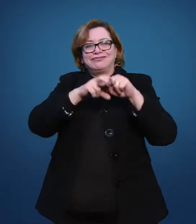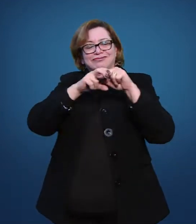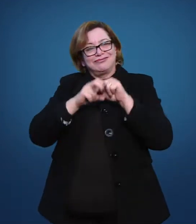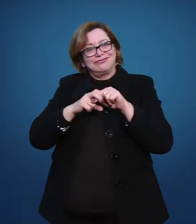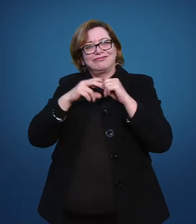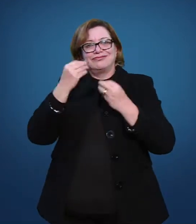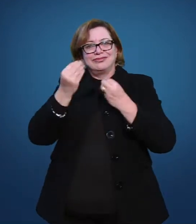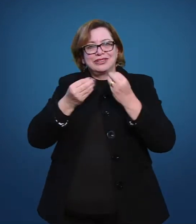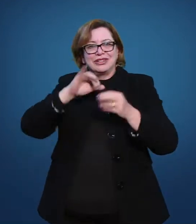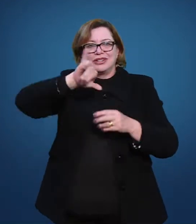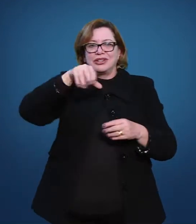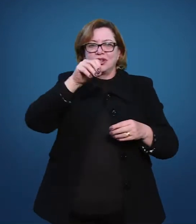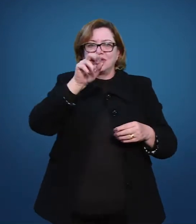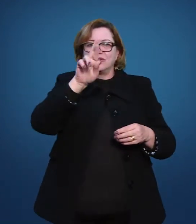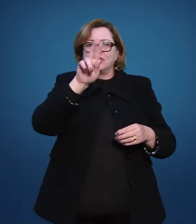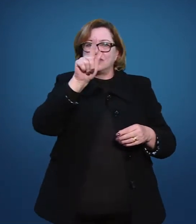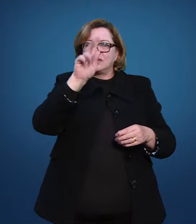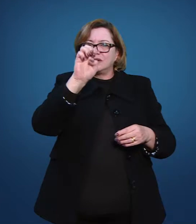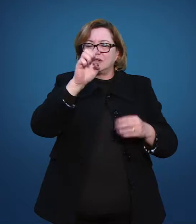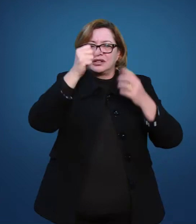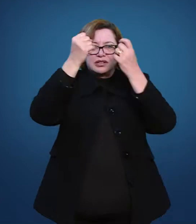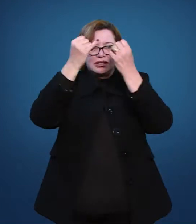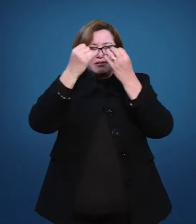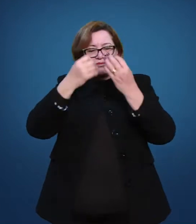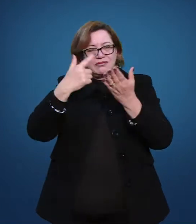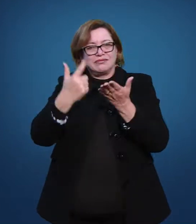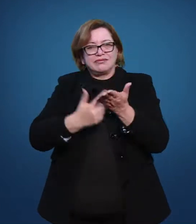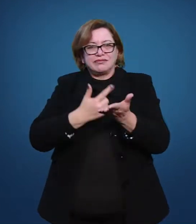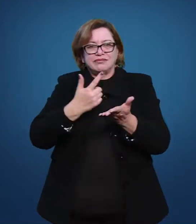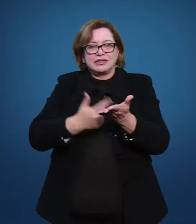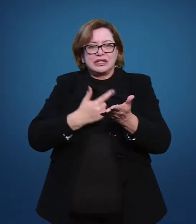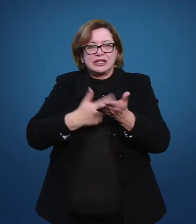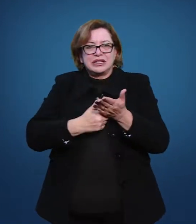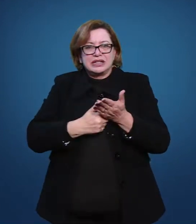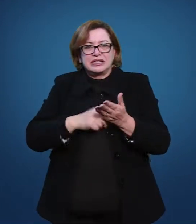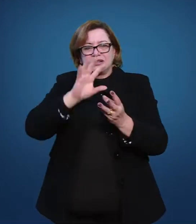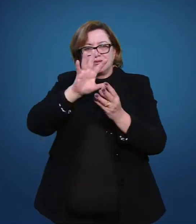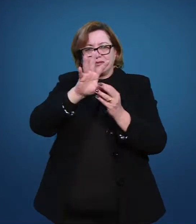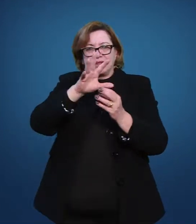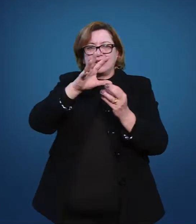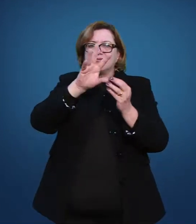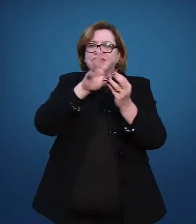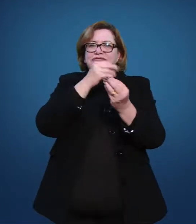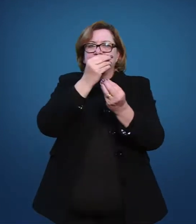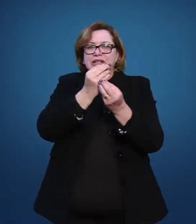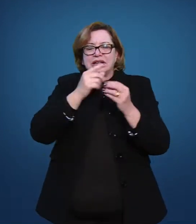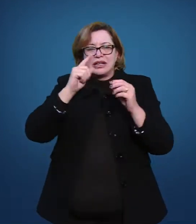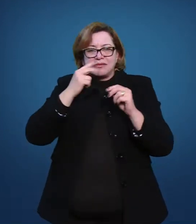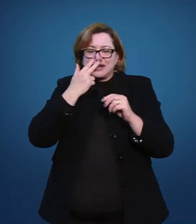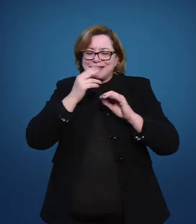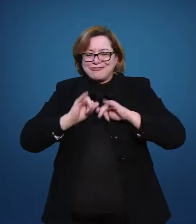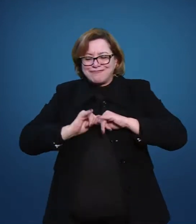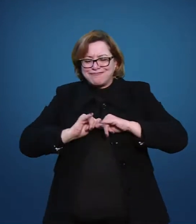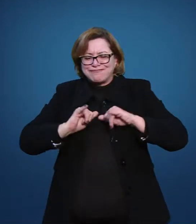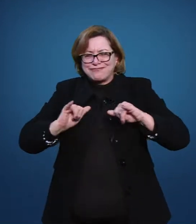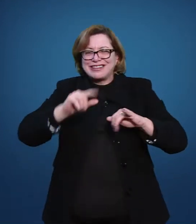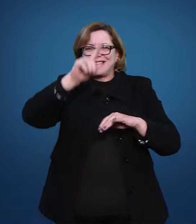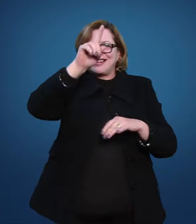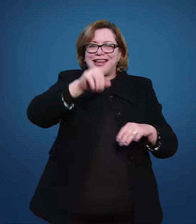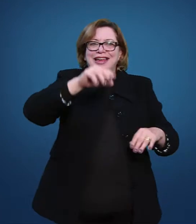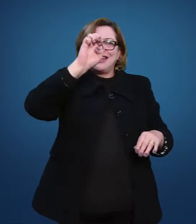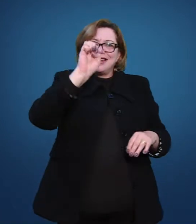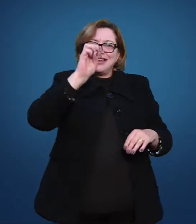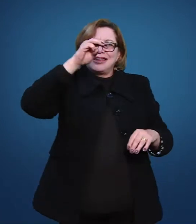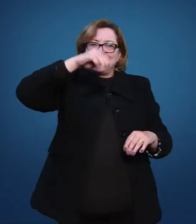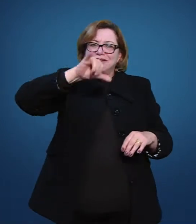Portanto, o George Collie coloca da seguinte maneira em seu livro: a obra de arte é um emissor. Ela envia